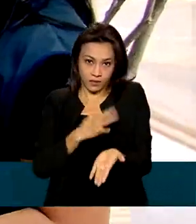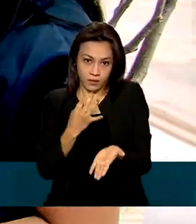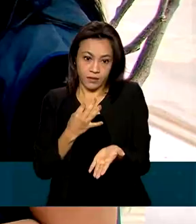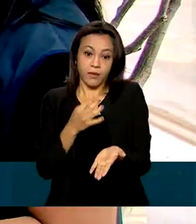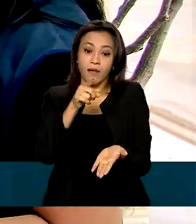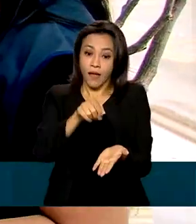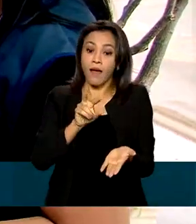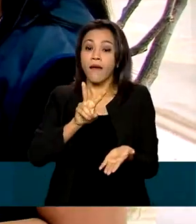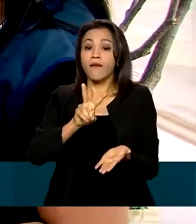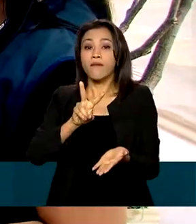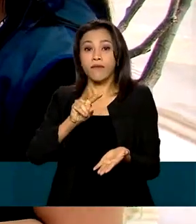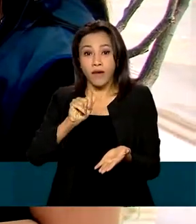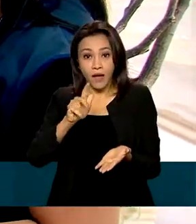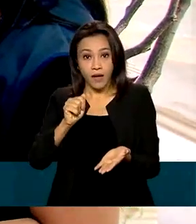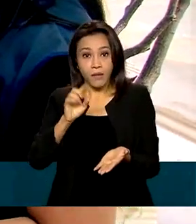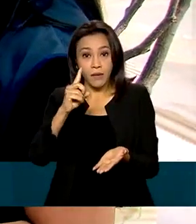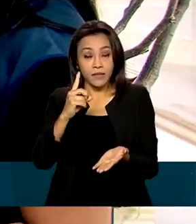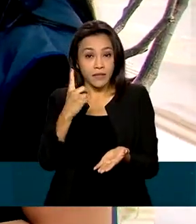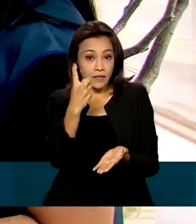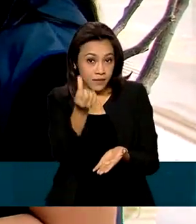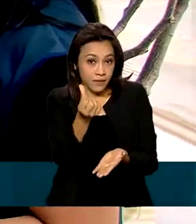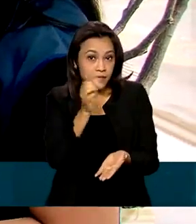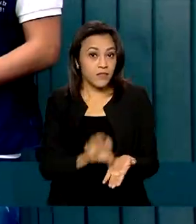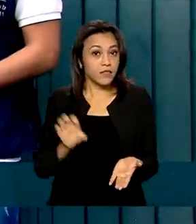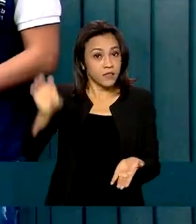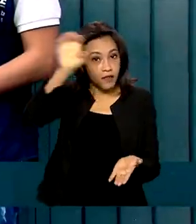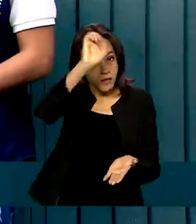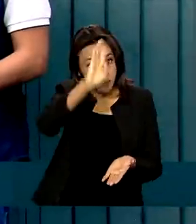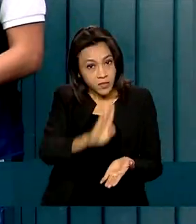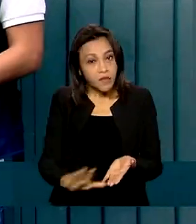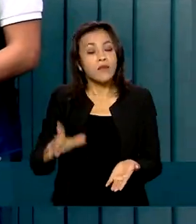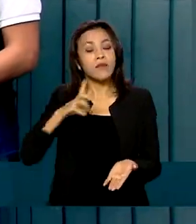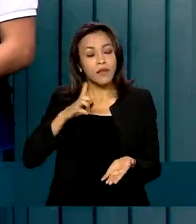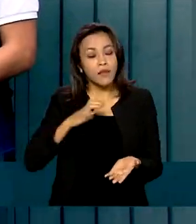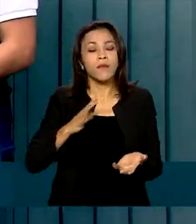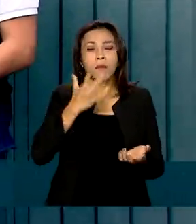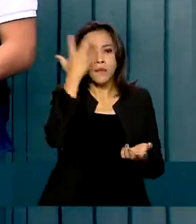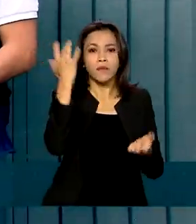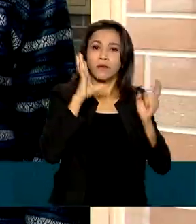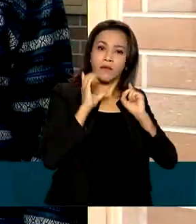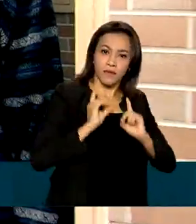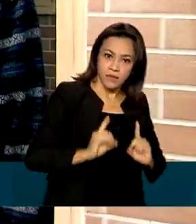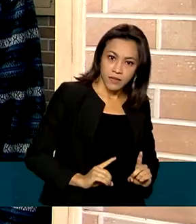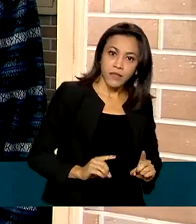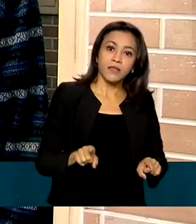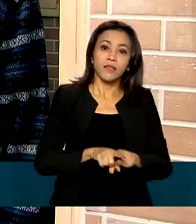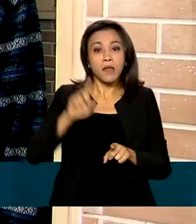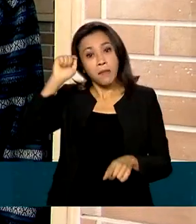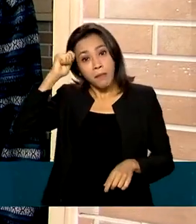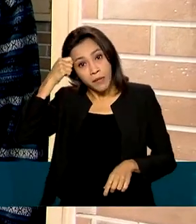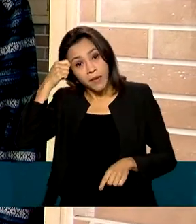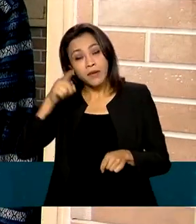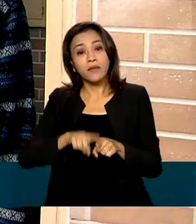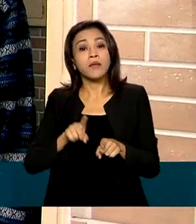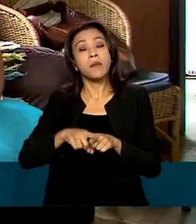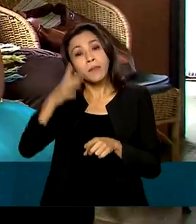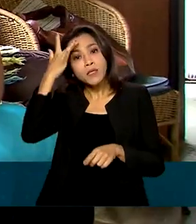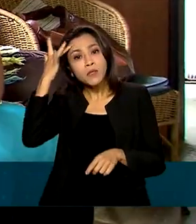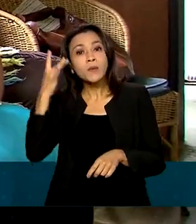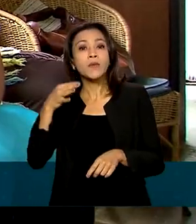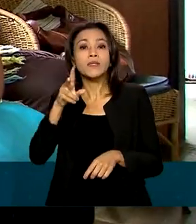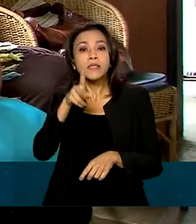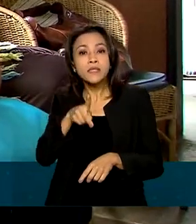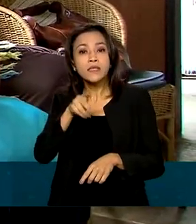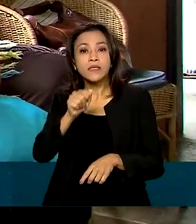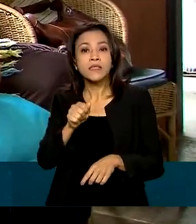São vagas pra 16 estados do país e há vagas pra pessoas com deficiência e também pra pretos e pardos. A seleção, ela vai